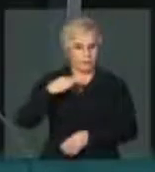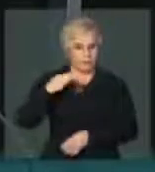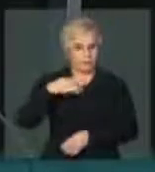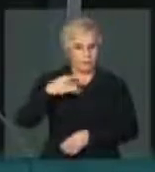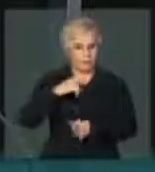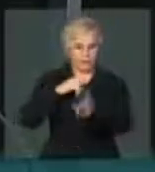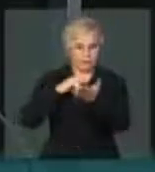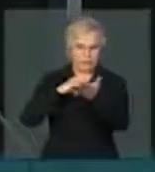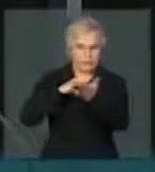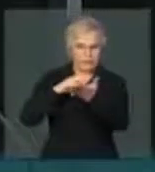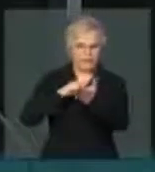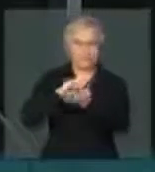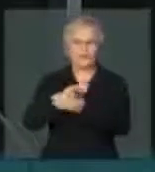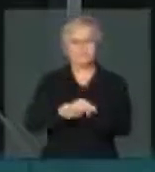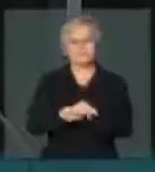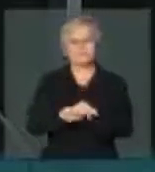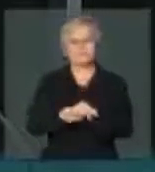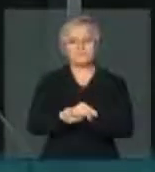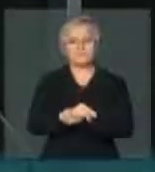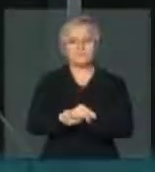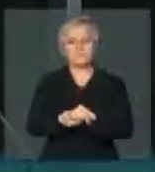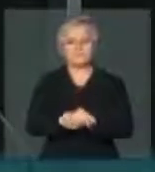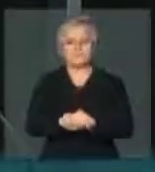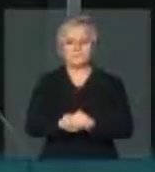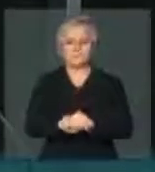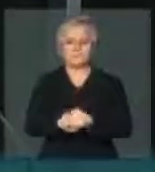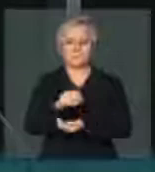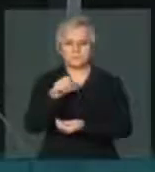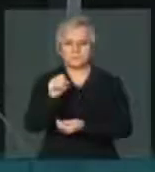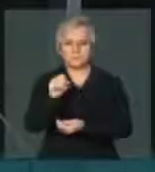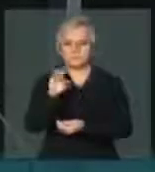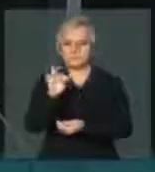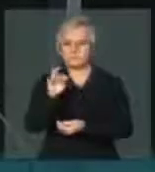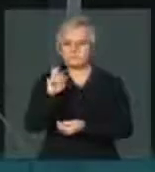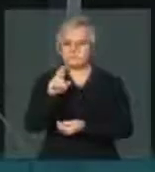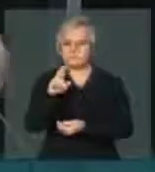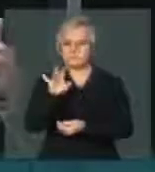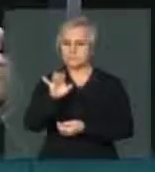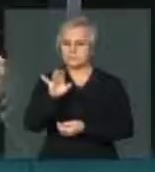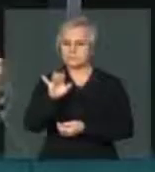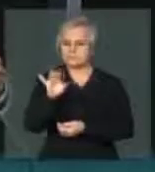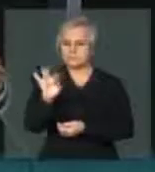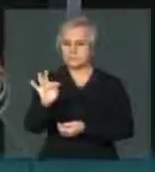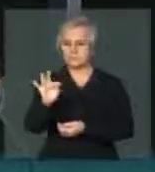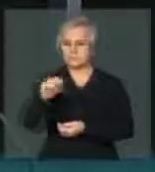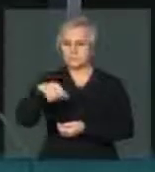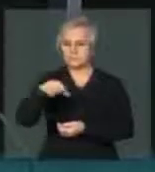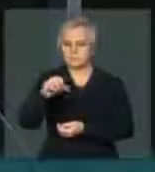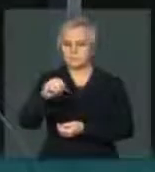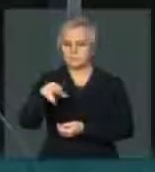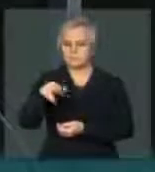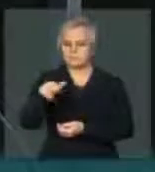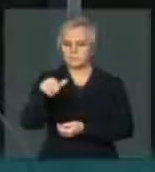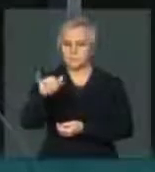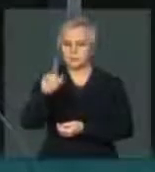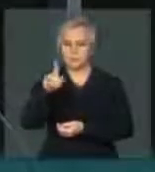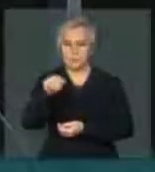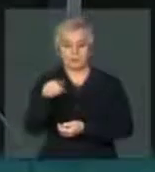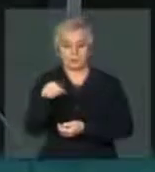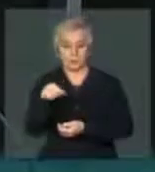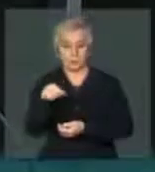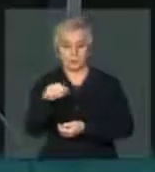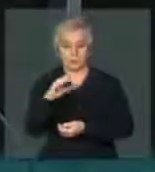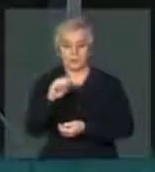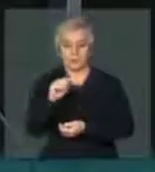deputado Aleluia deve conhecer, street money. O que significa isso? O cabo eleitoral, que a nossa legislação